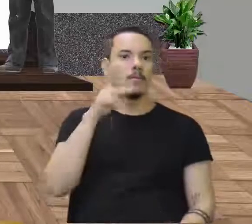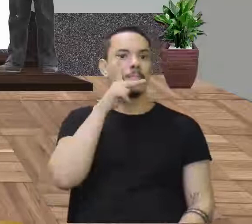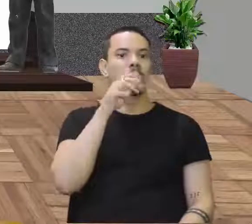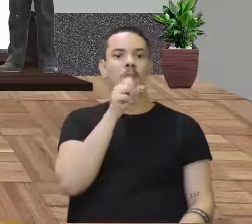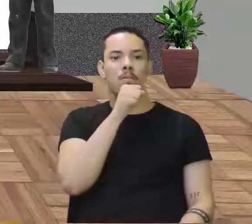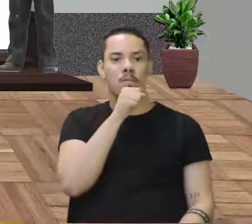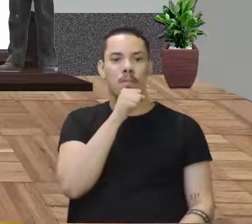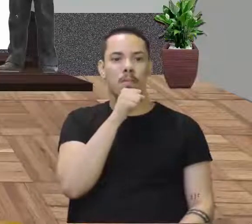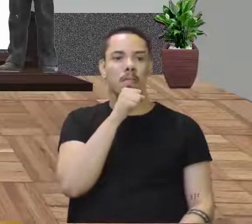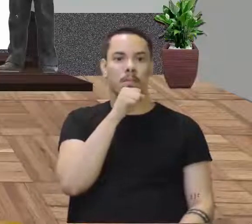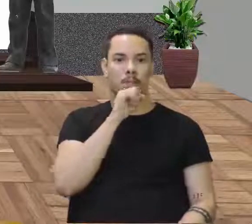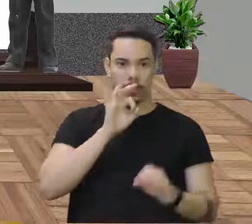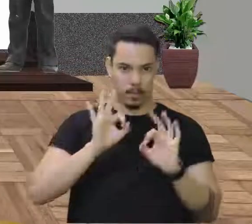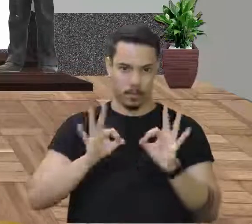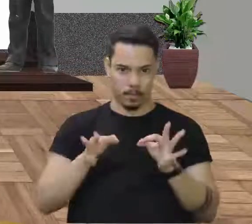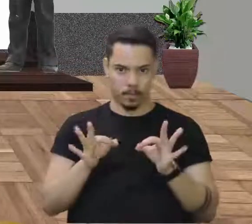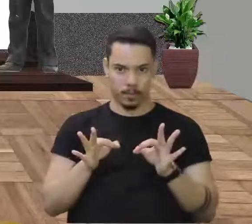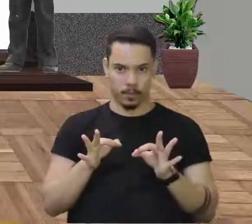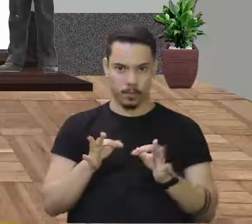Velho e Santo Antônio.